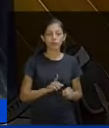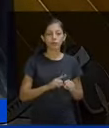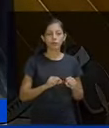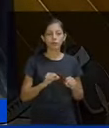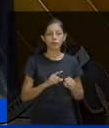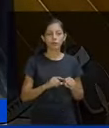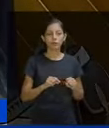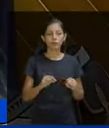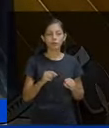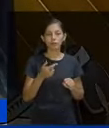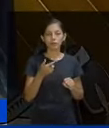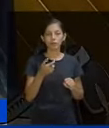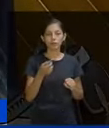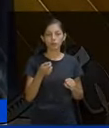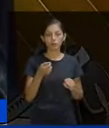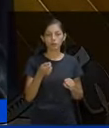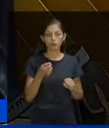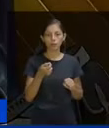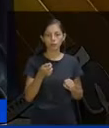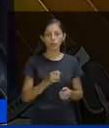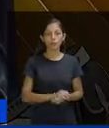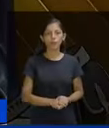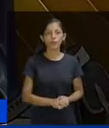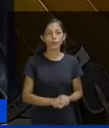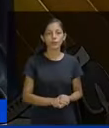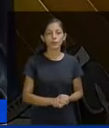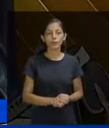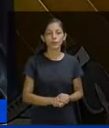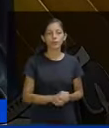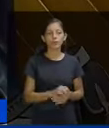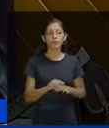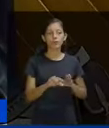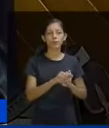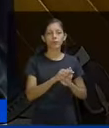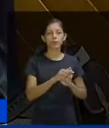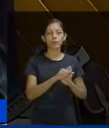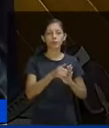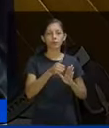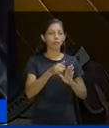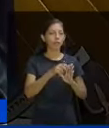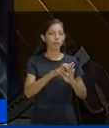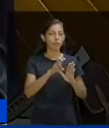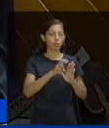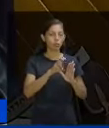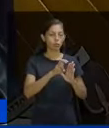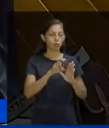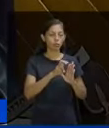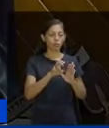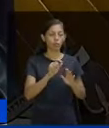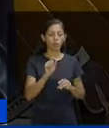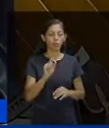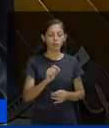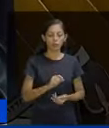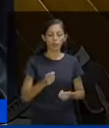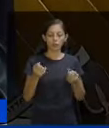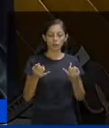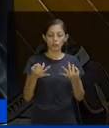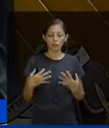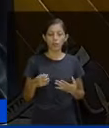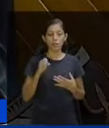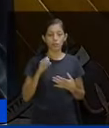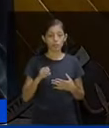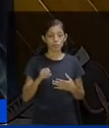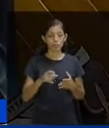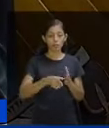artigo 20 da Resolução 23.609 de 2024 do TSE, a anulação do DRAP